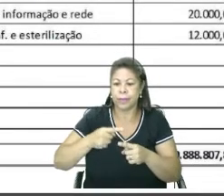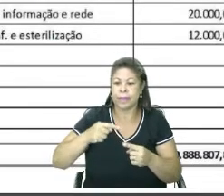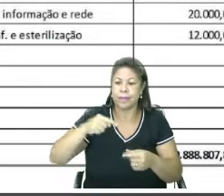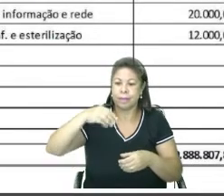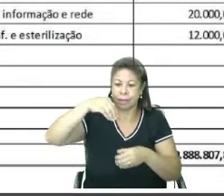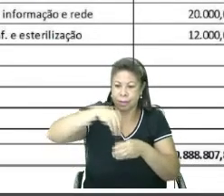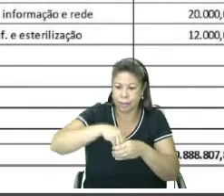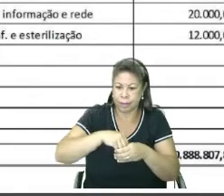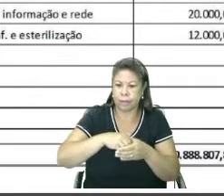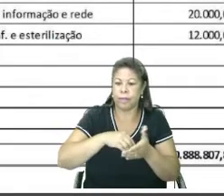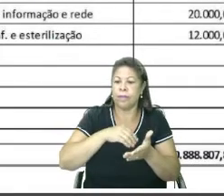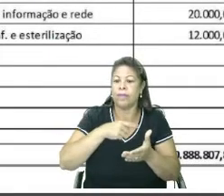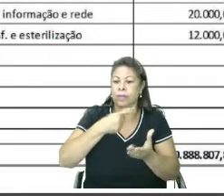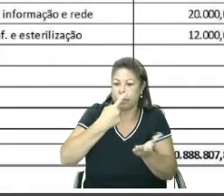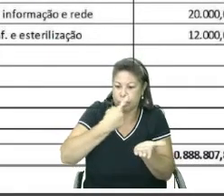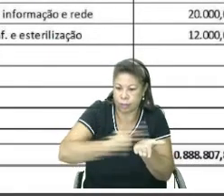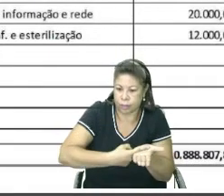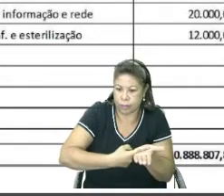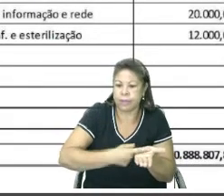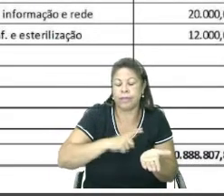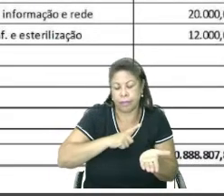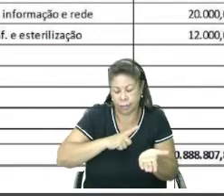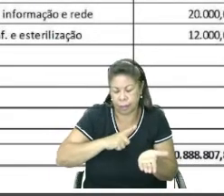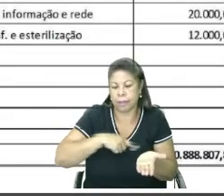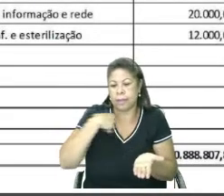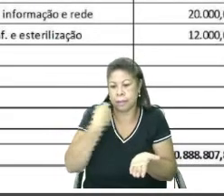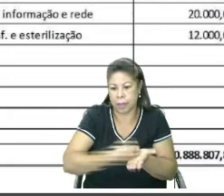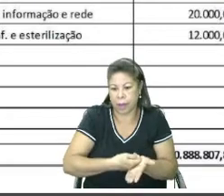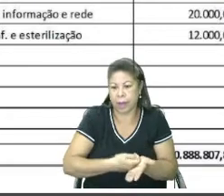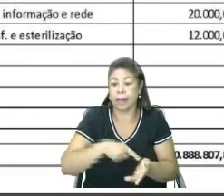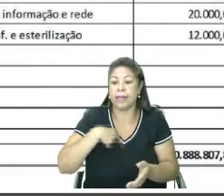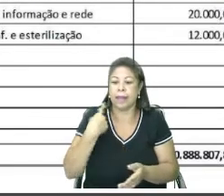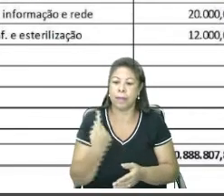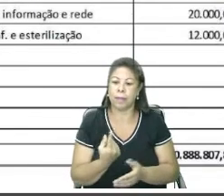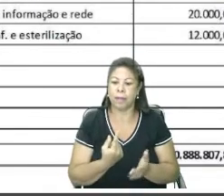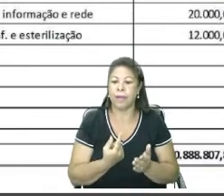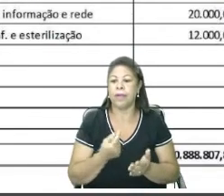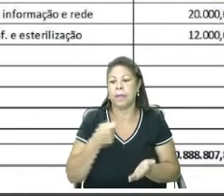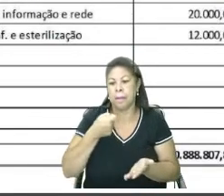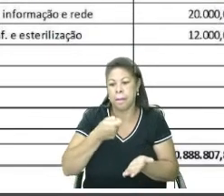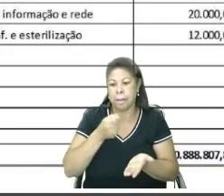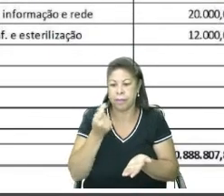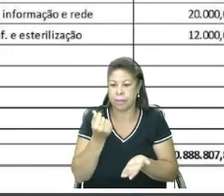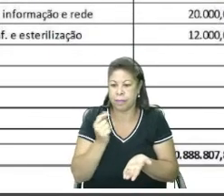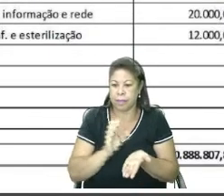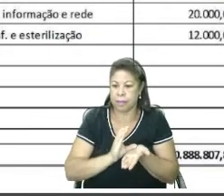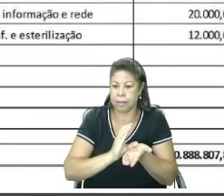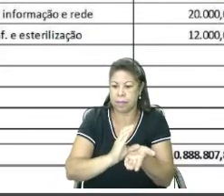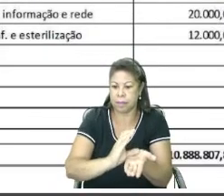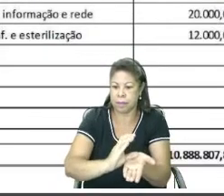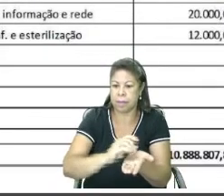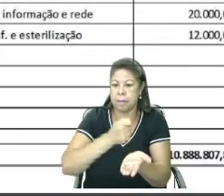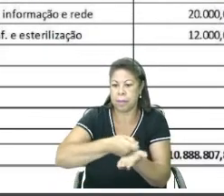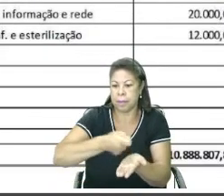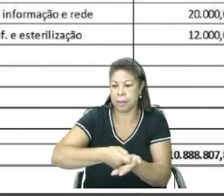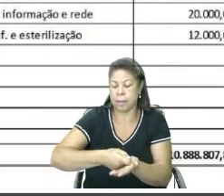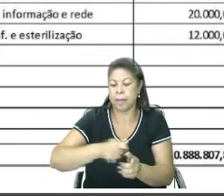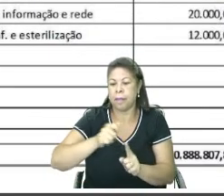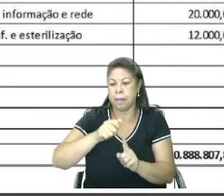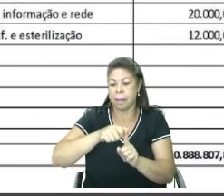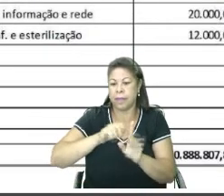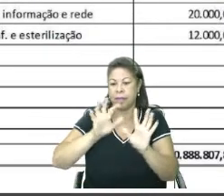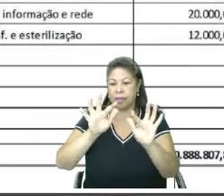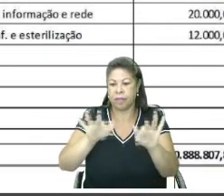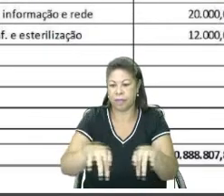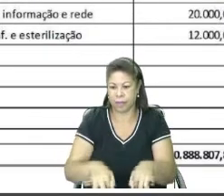prestar conta, a gente faz o repasse, a prestação de conta se dá depois de algum tempo. Então, existe um plano de trabalho a ser cumprido